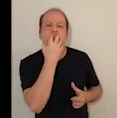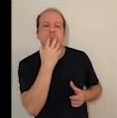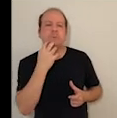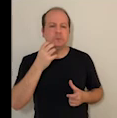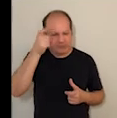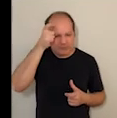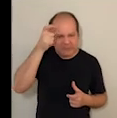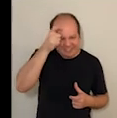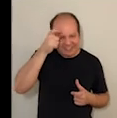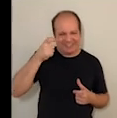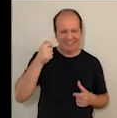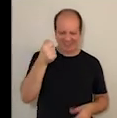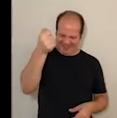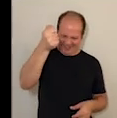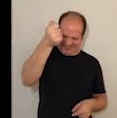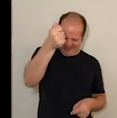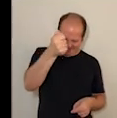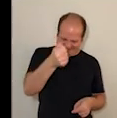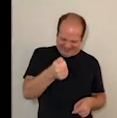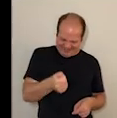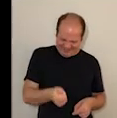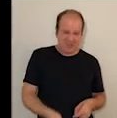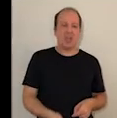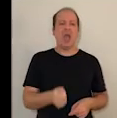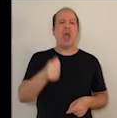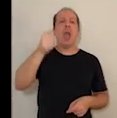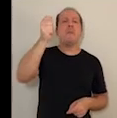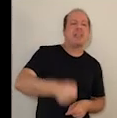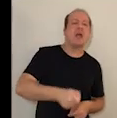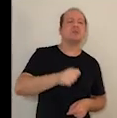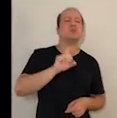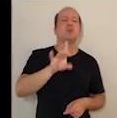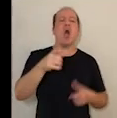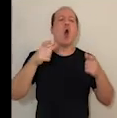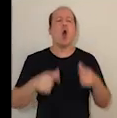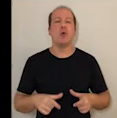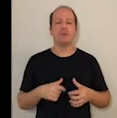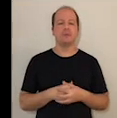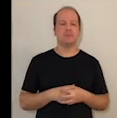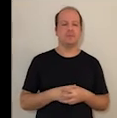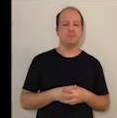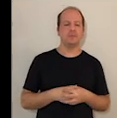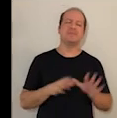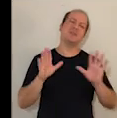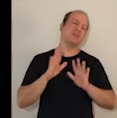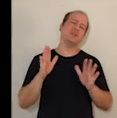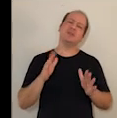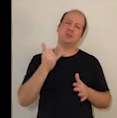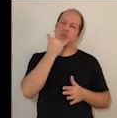Onde está o cão tinhoso? Eu quero esfolá-lo vivo, eu quero cortar-lhe o couro em pedacinhos. Onde ele